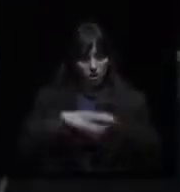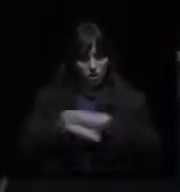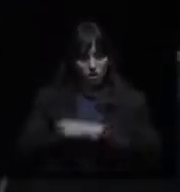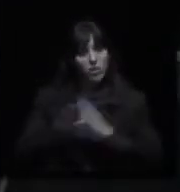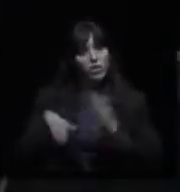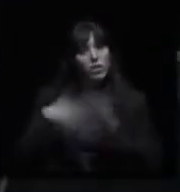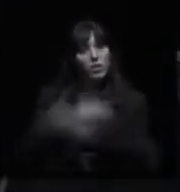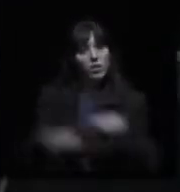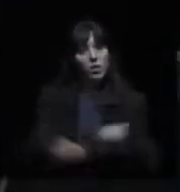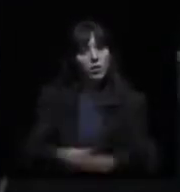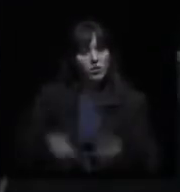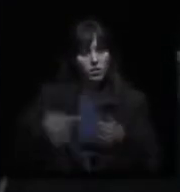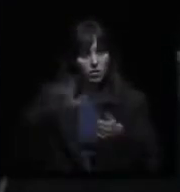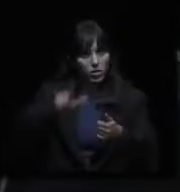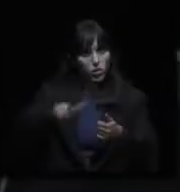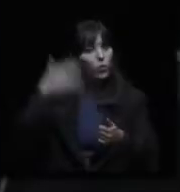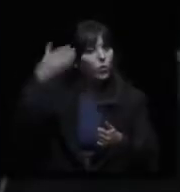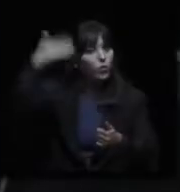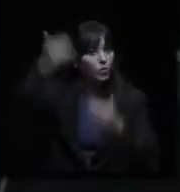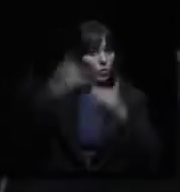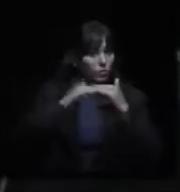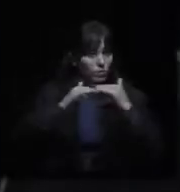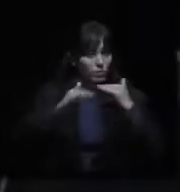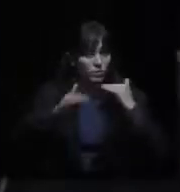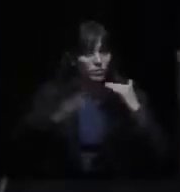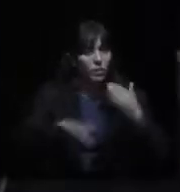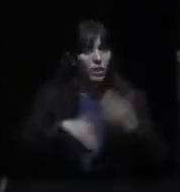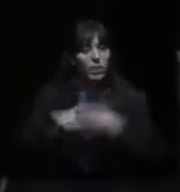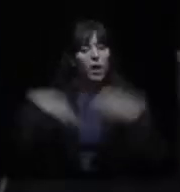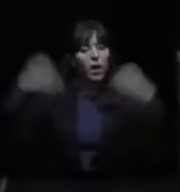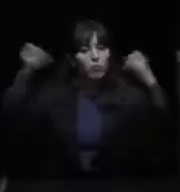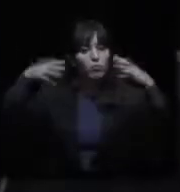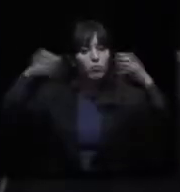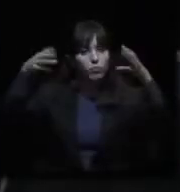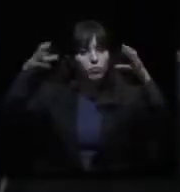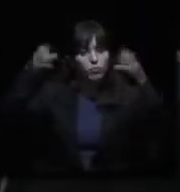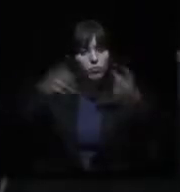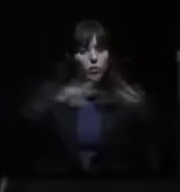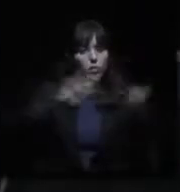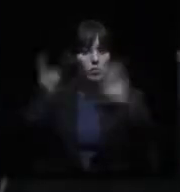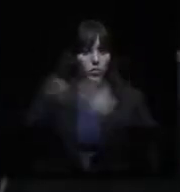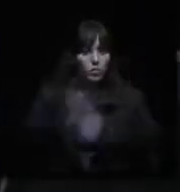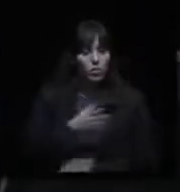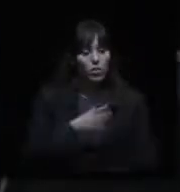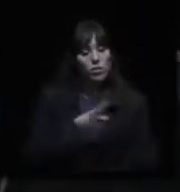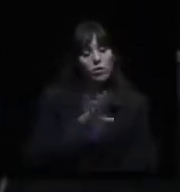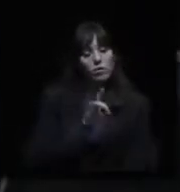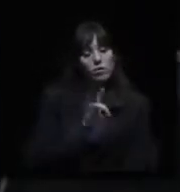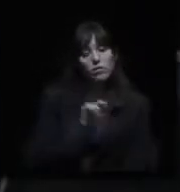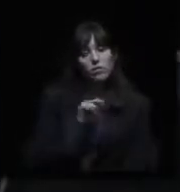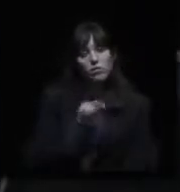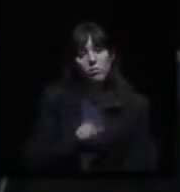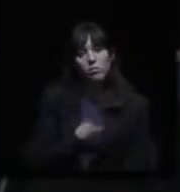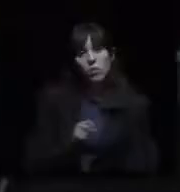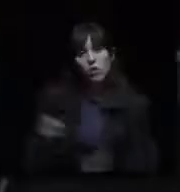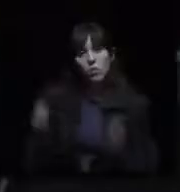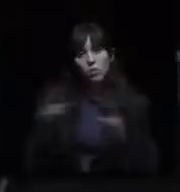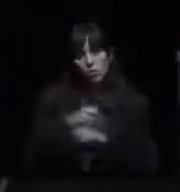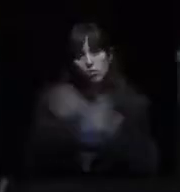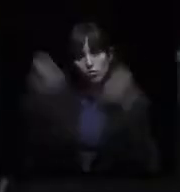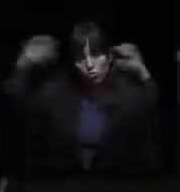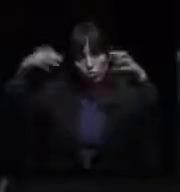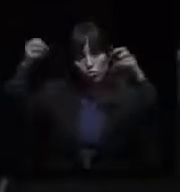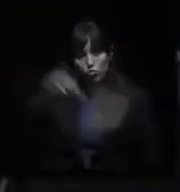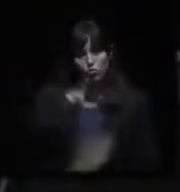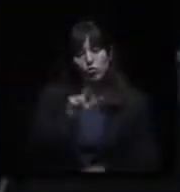futuro de sustentabilidade, com a renovação da rede de iluminação pública com 16 mil novas lâmpadas LED. Os Verdes